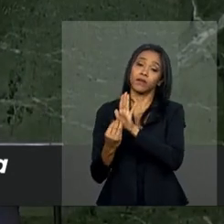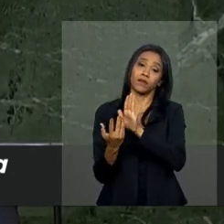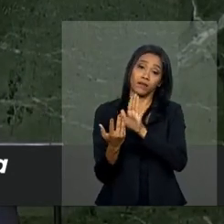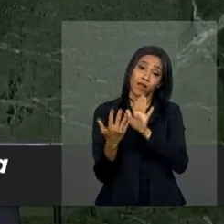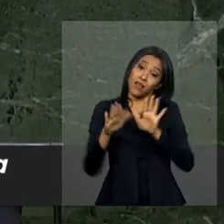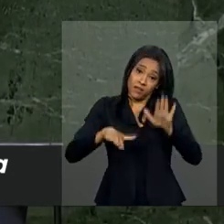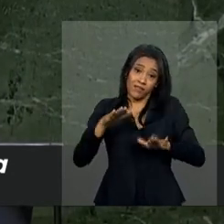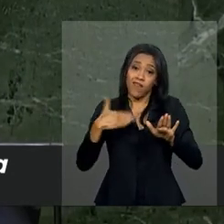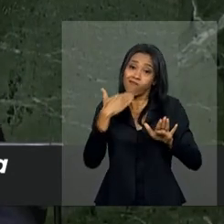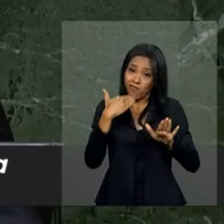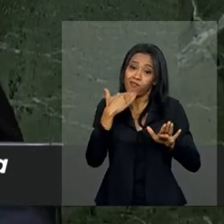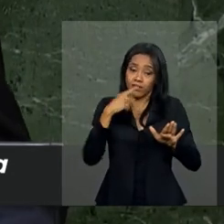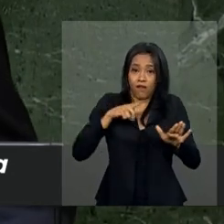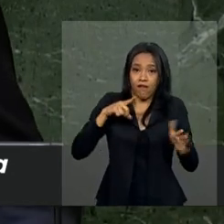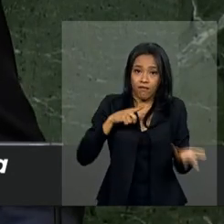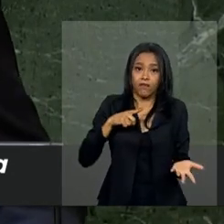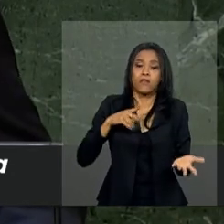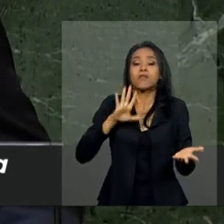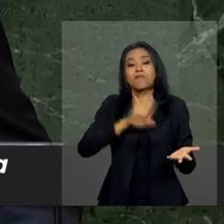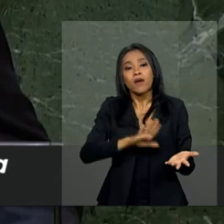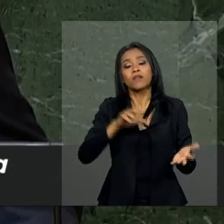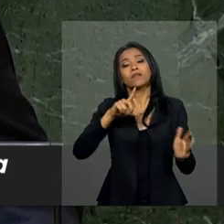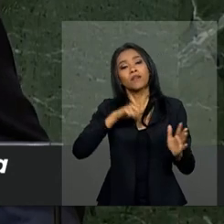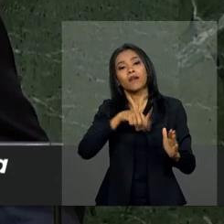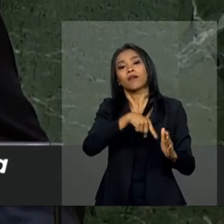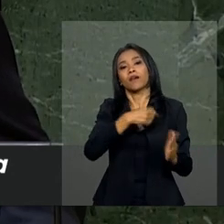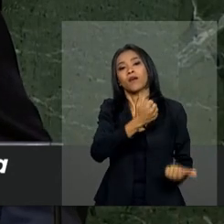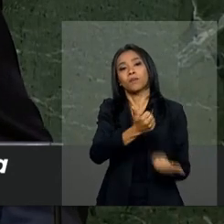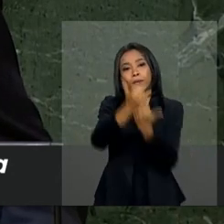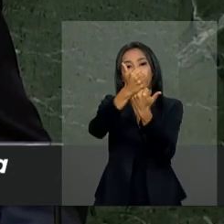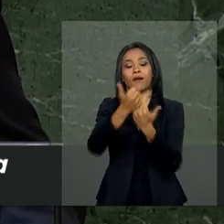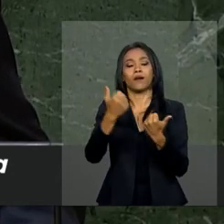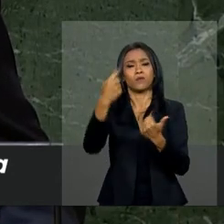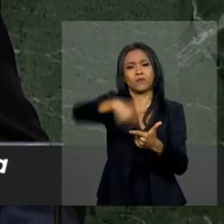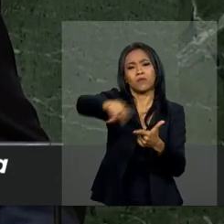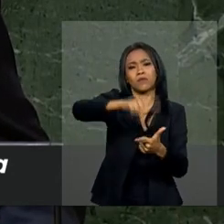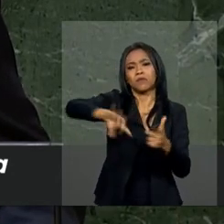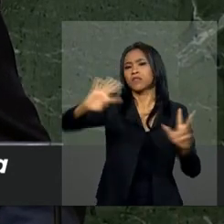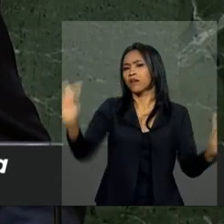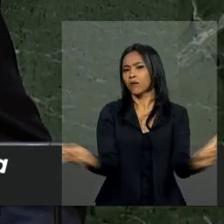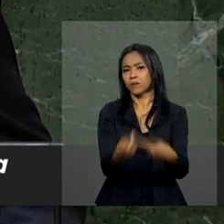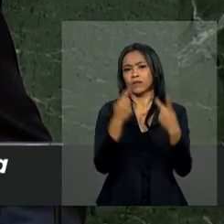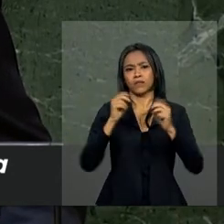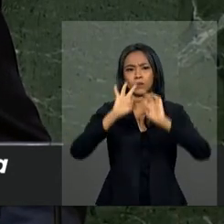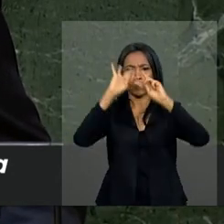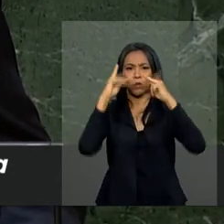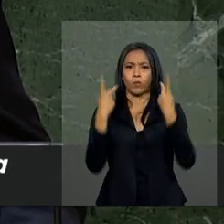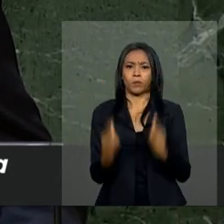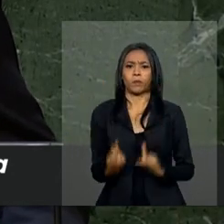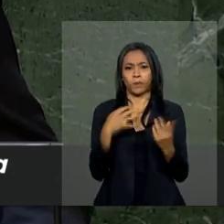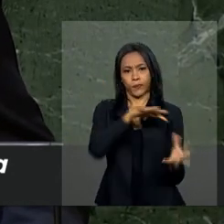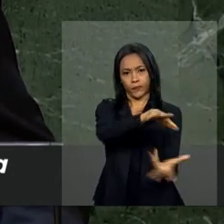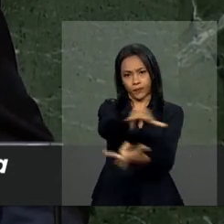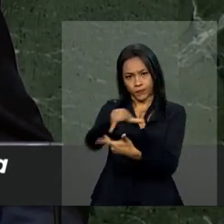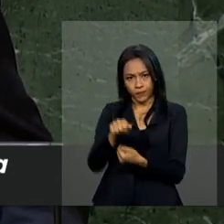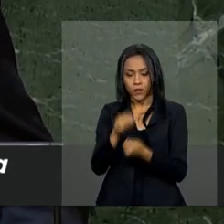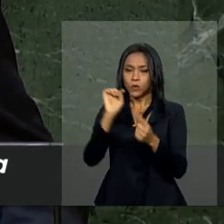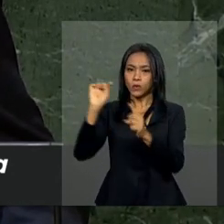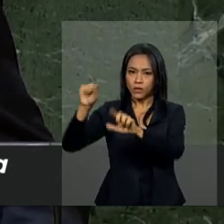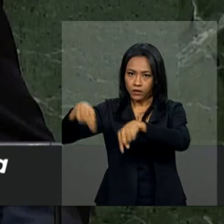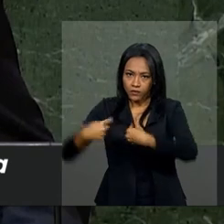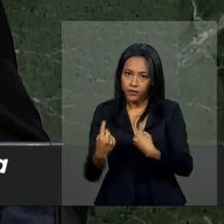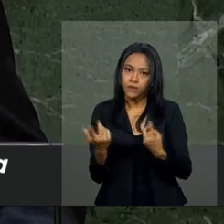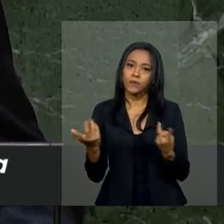seja, tem servido às causas maiores da humanidade. Os desafios à